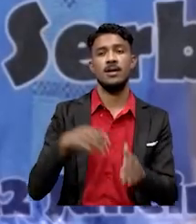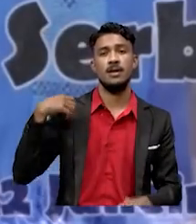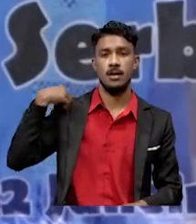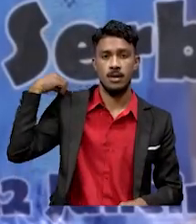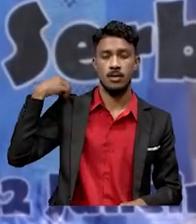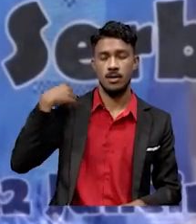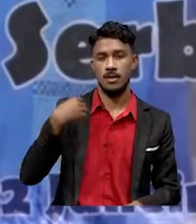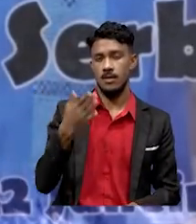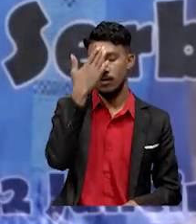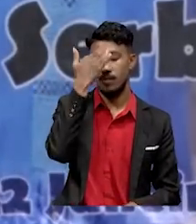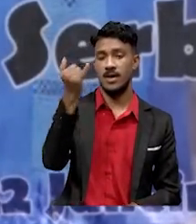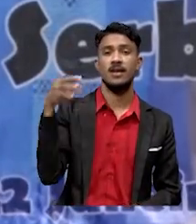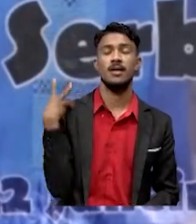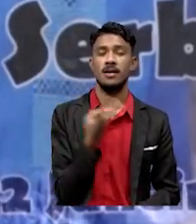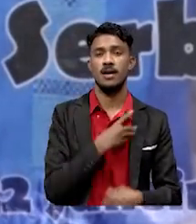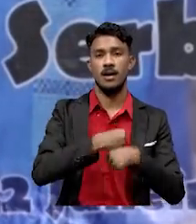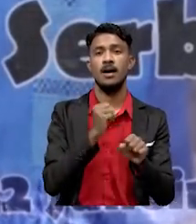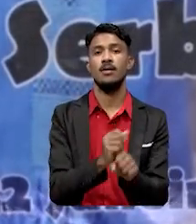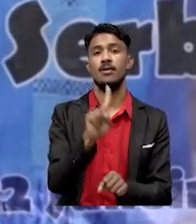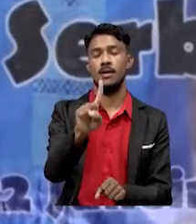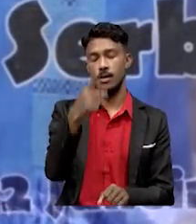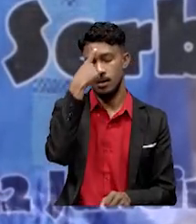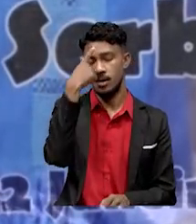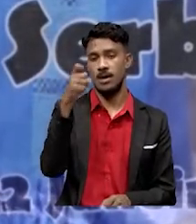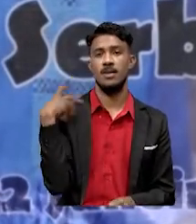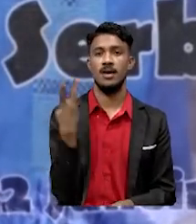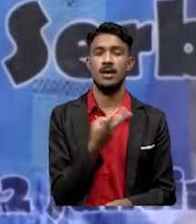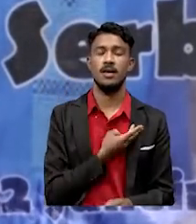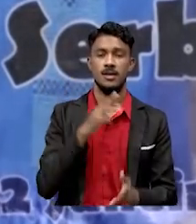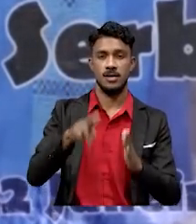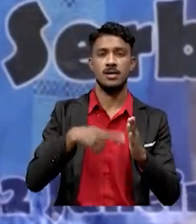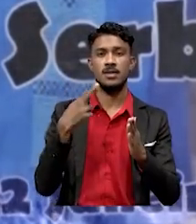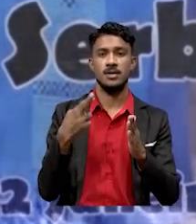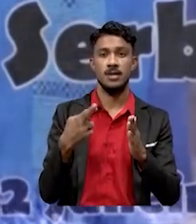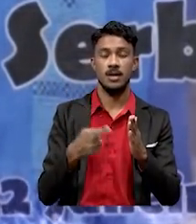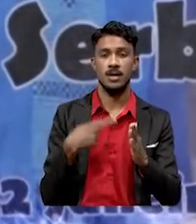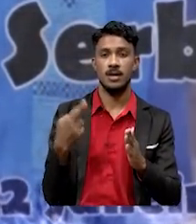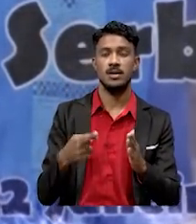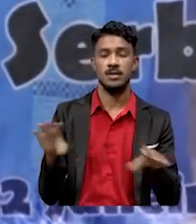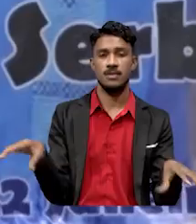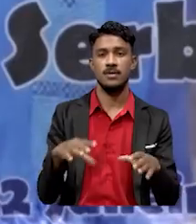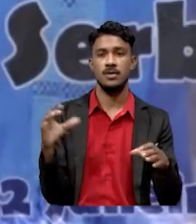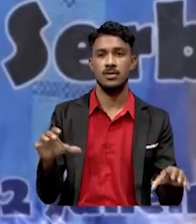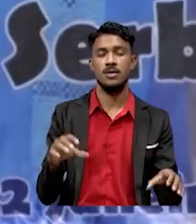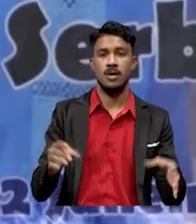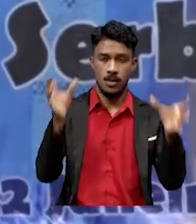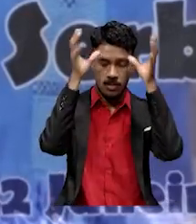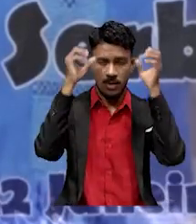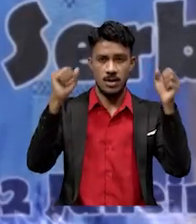Tamba sama kita hawa idane, tamba idane sistema ne semi presidencialista.